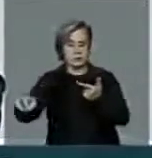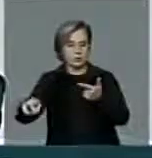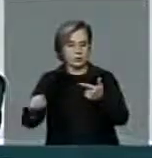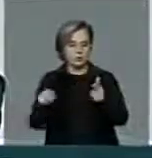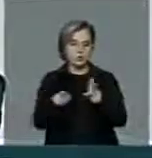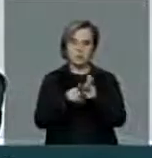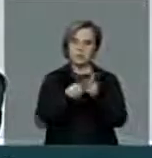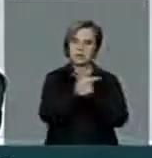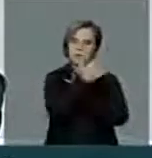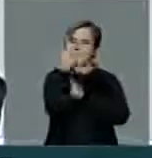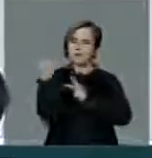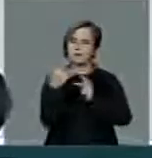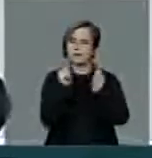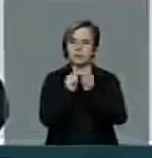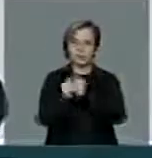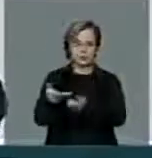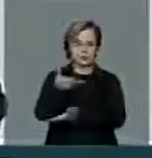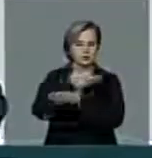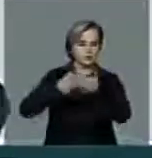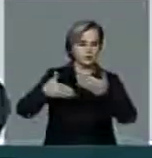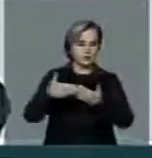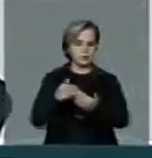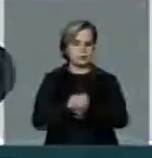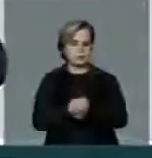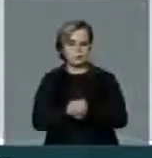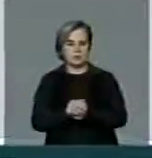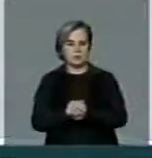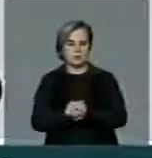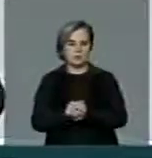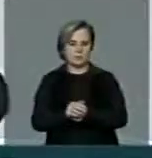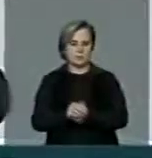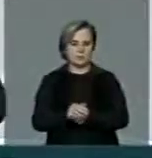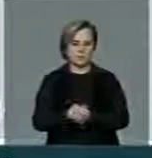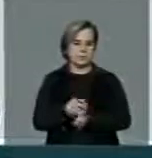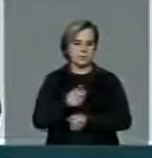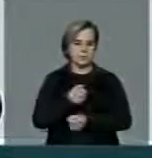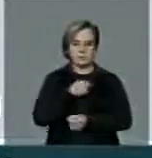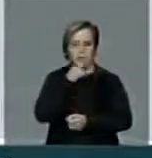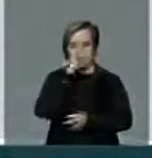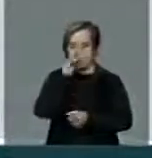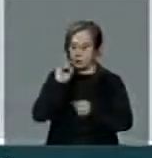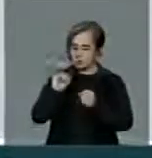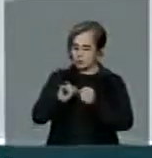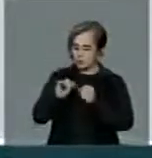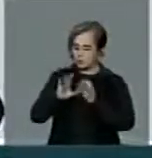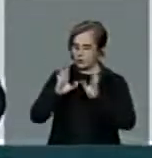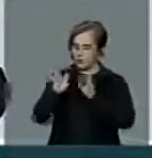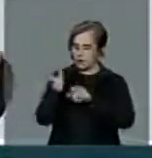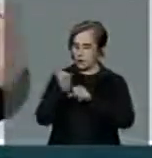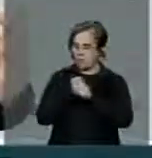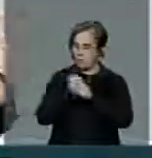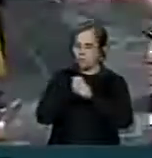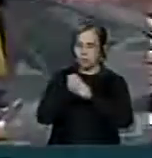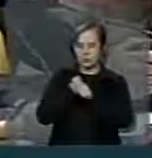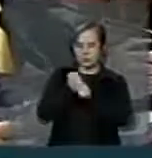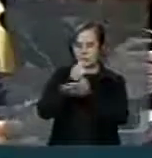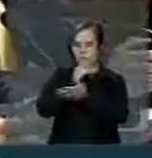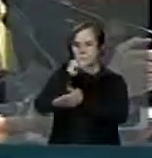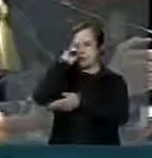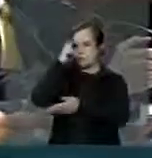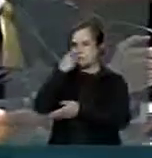área ambiental. Não é porque vilanizar. Eu acho que o que foi feito durante muito tempo, que o senhor sinaliza